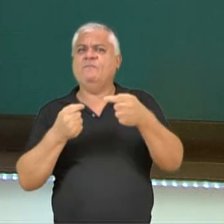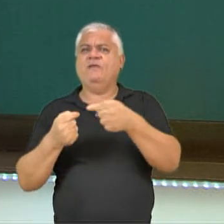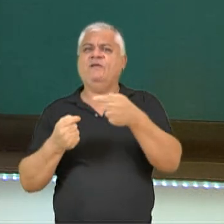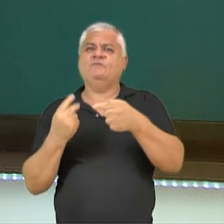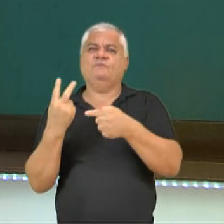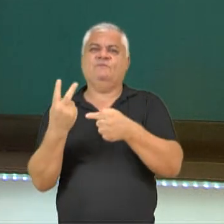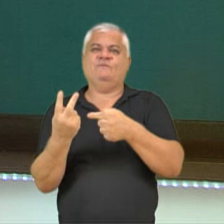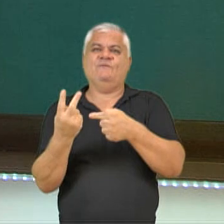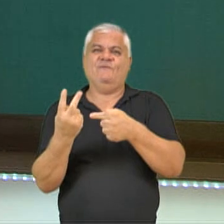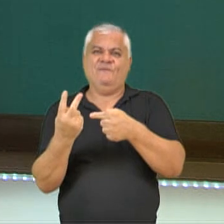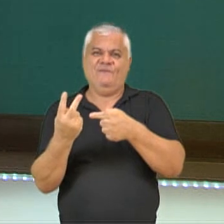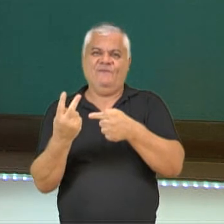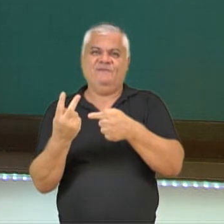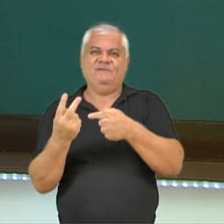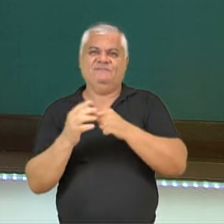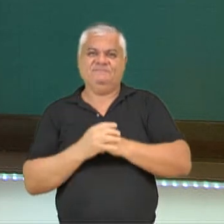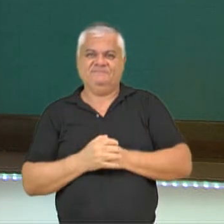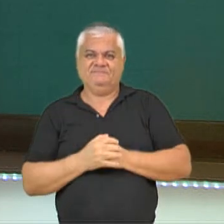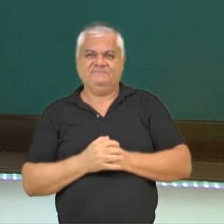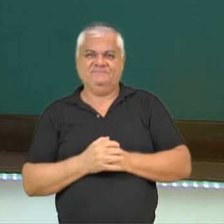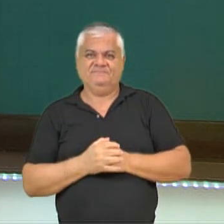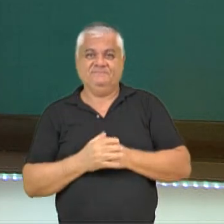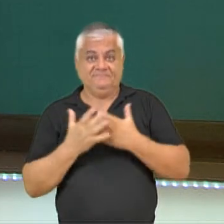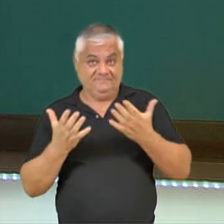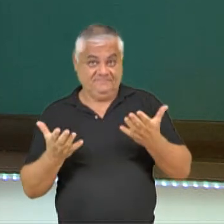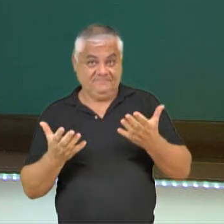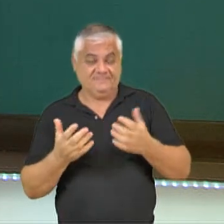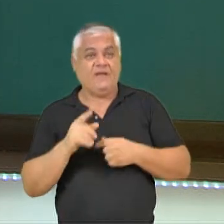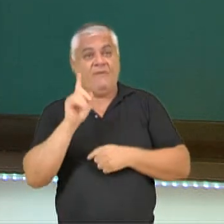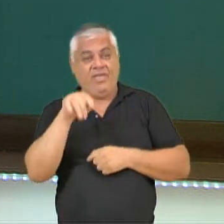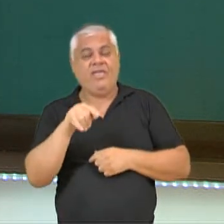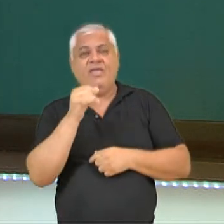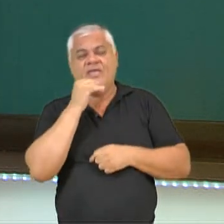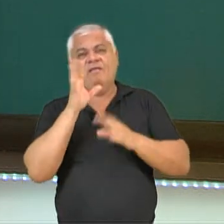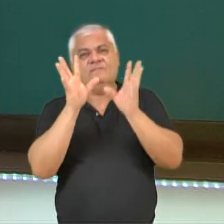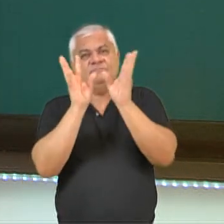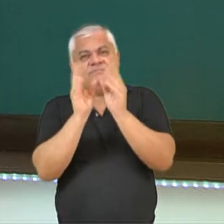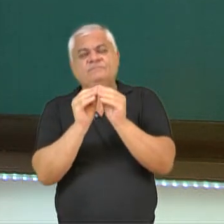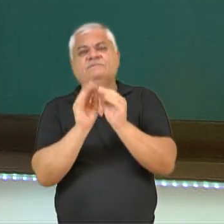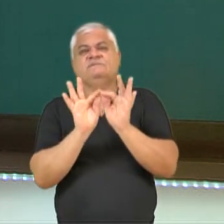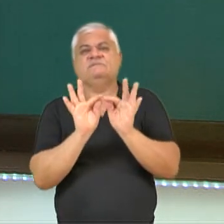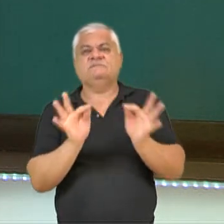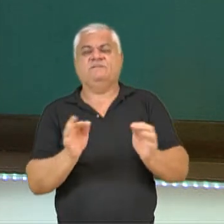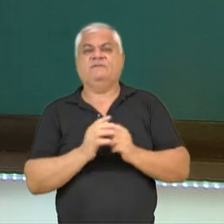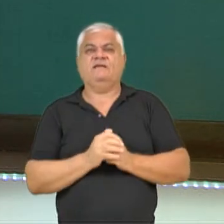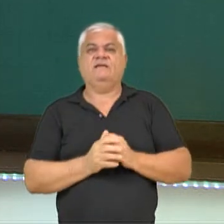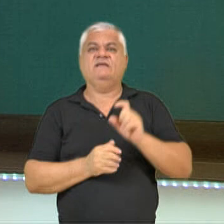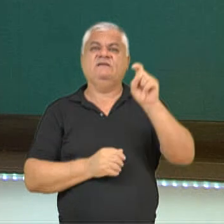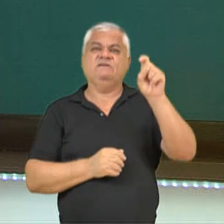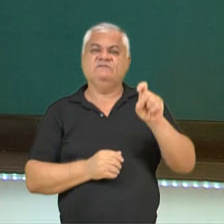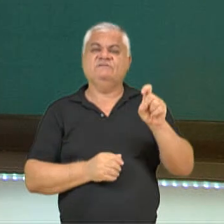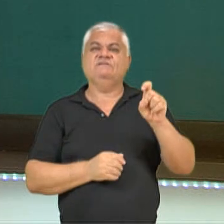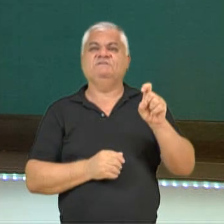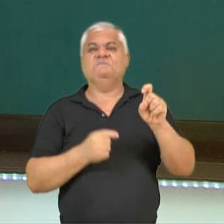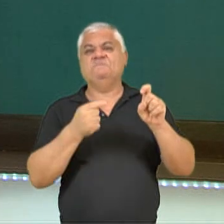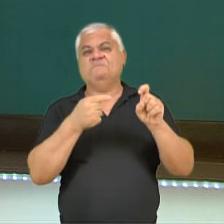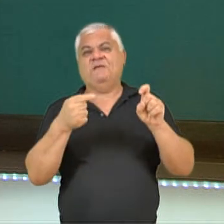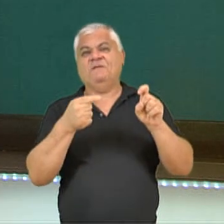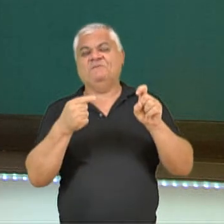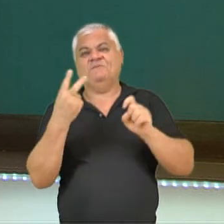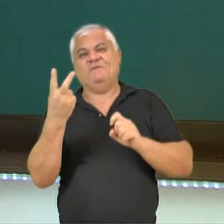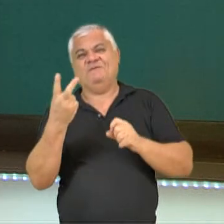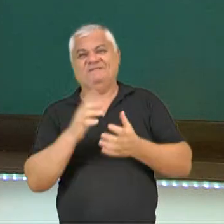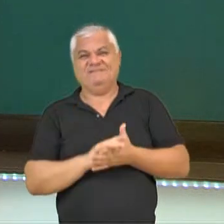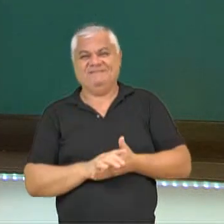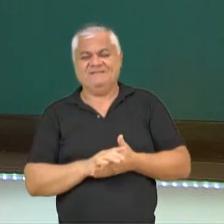fico devendo 2. Então, a forma simplificada dessa expressão é 10x menos 2. Ficou